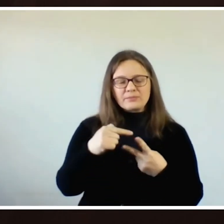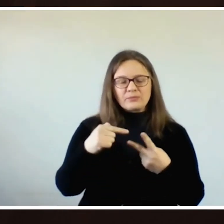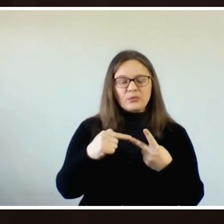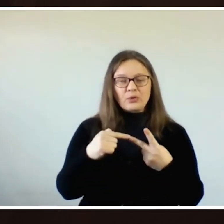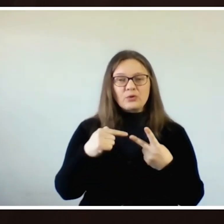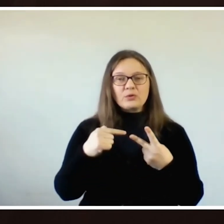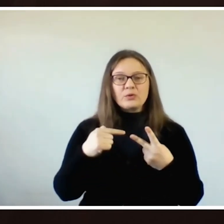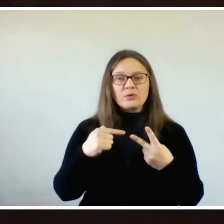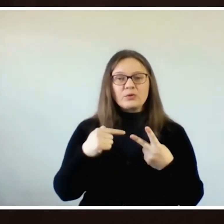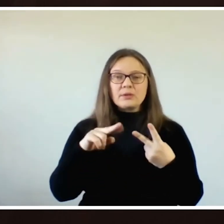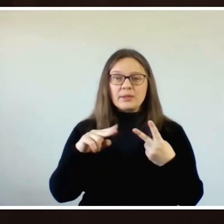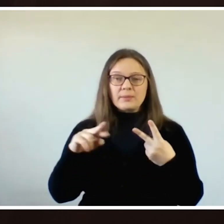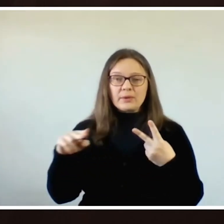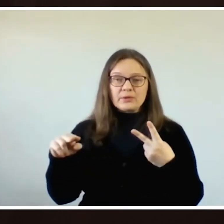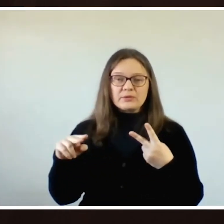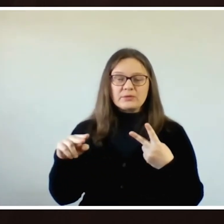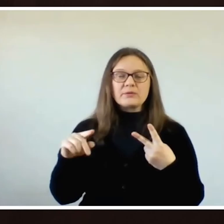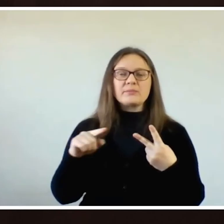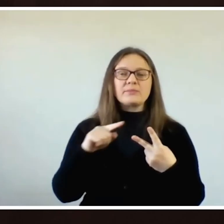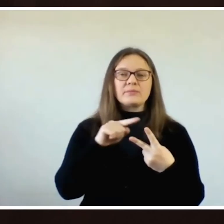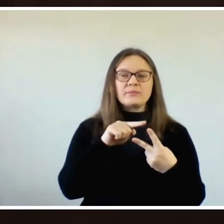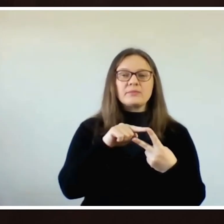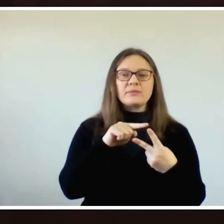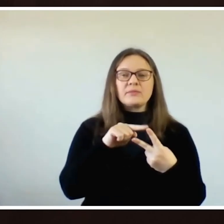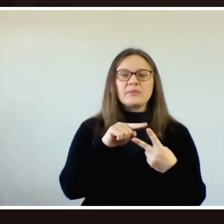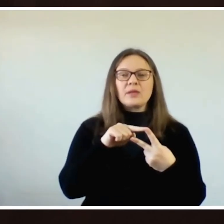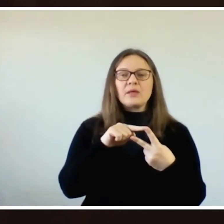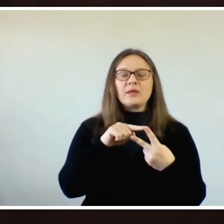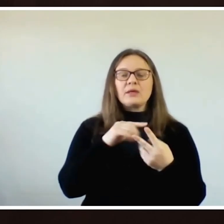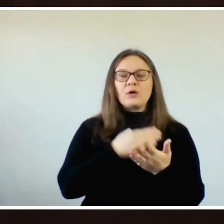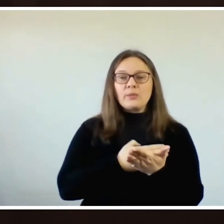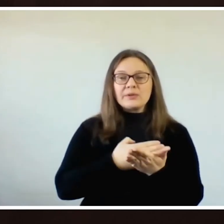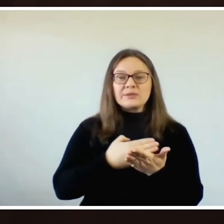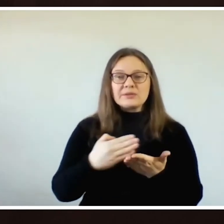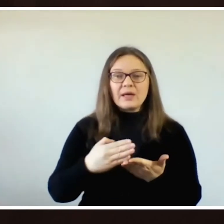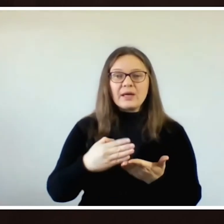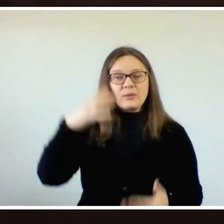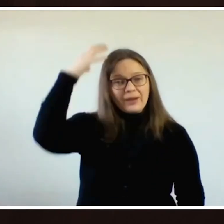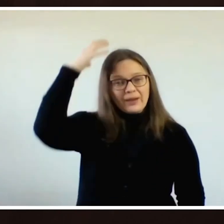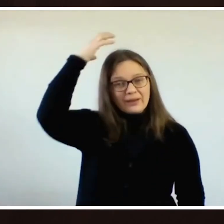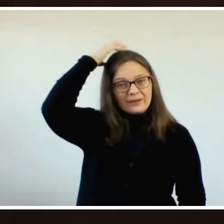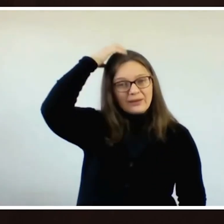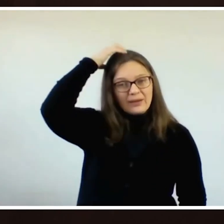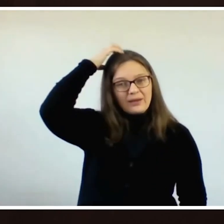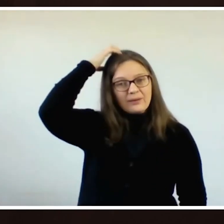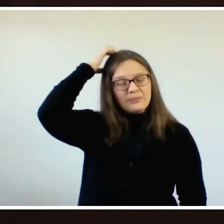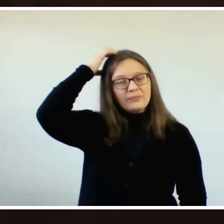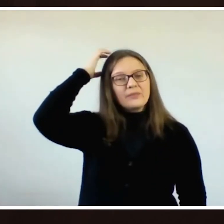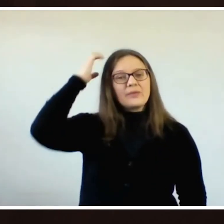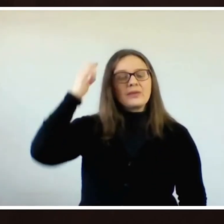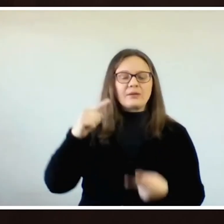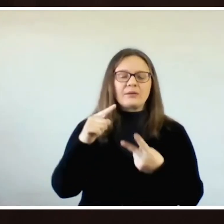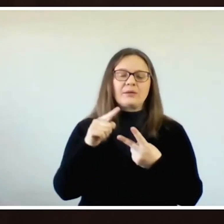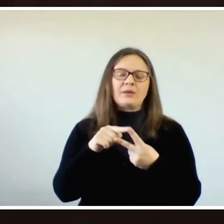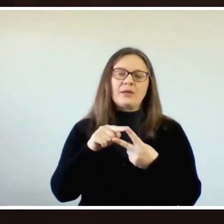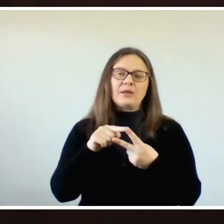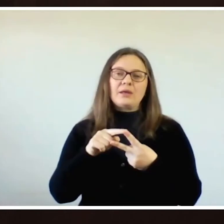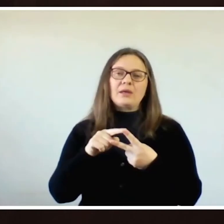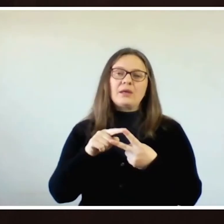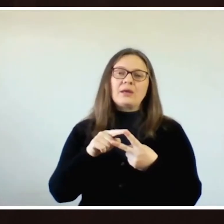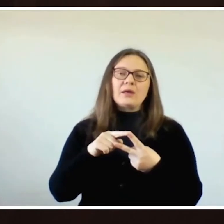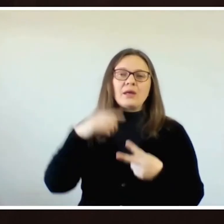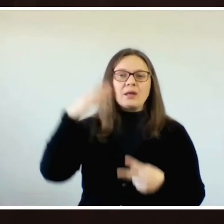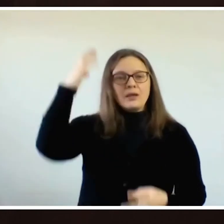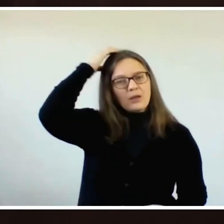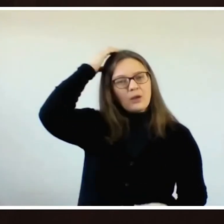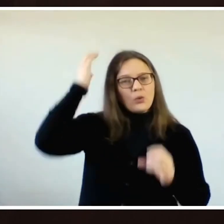que sucederam a Joviano. Valentiniano governou o Ocidente e seguiu os planos de Joviano nas